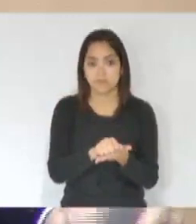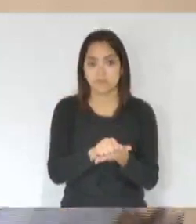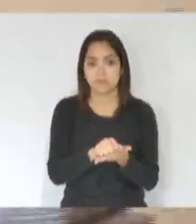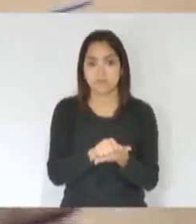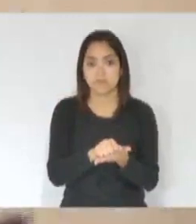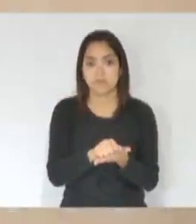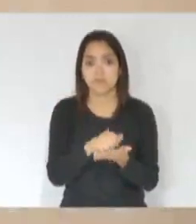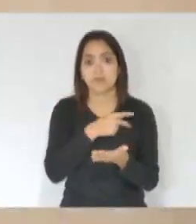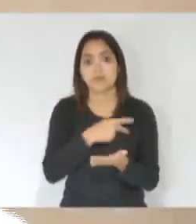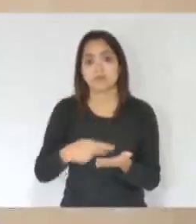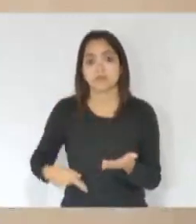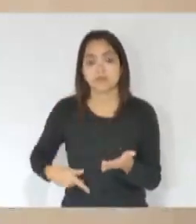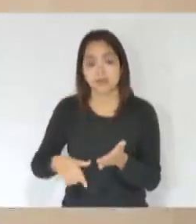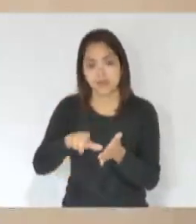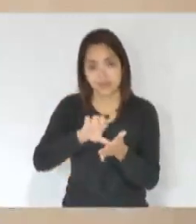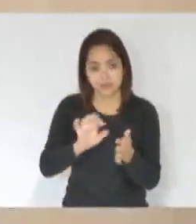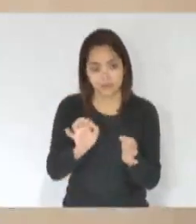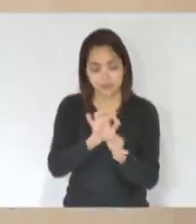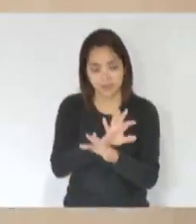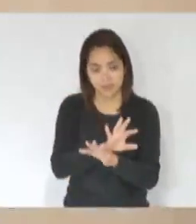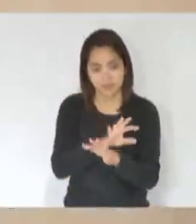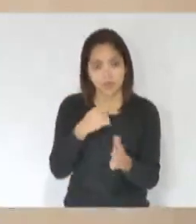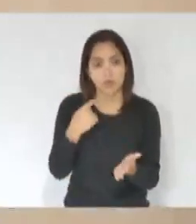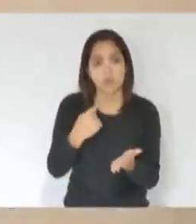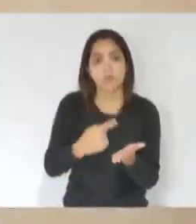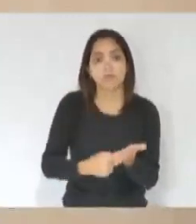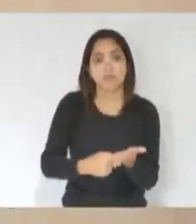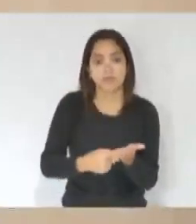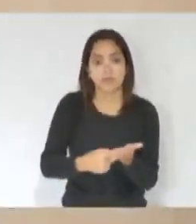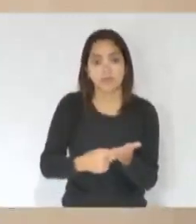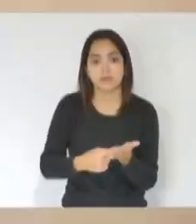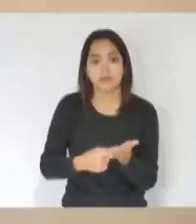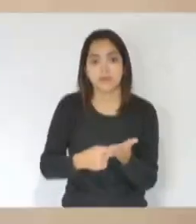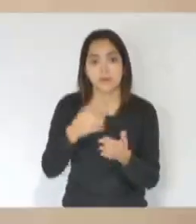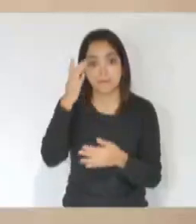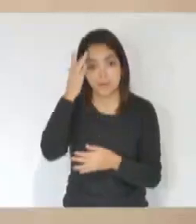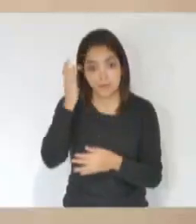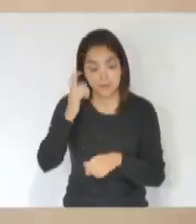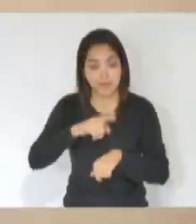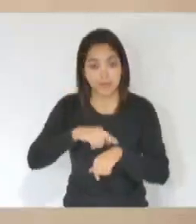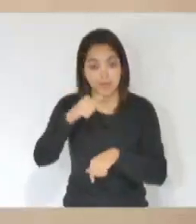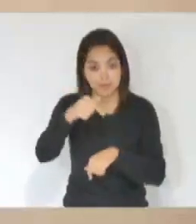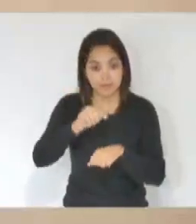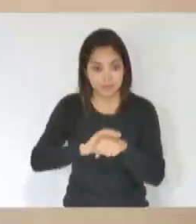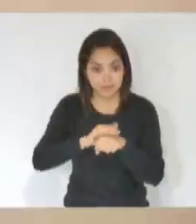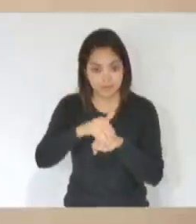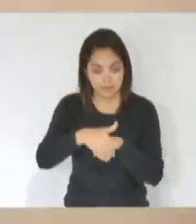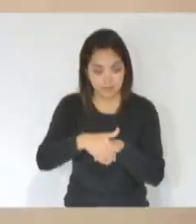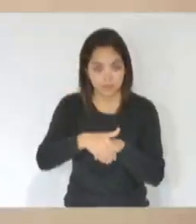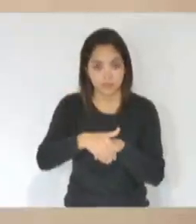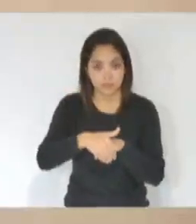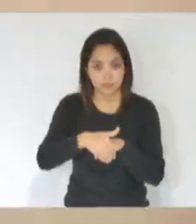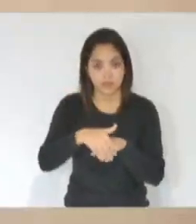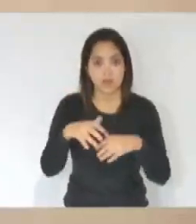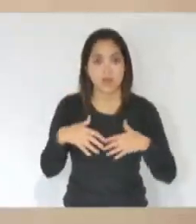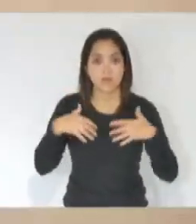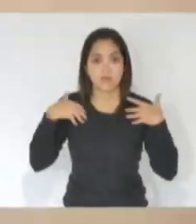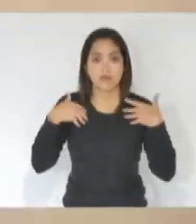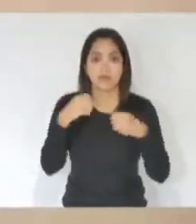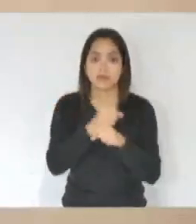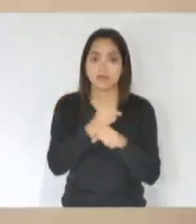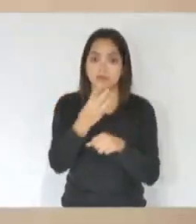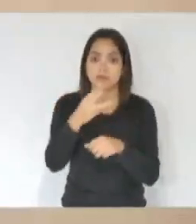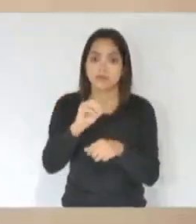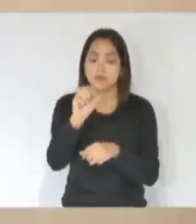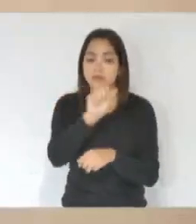esta presidência, antes de encerrar a sessão, convoca outra solene para amanhã às 19 horas em Fraiburgo, homenagem aos 30 anos da